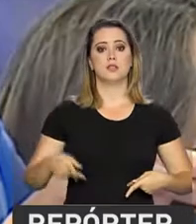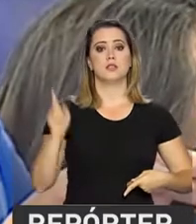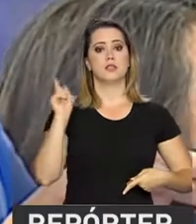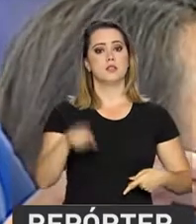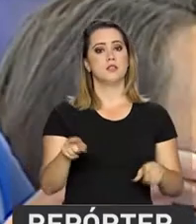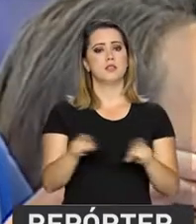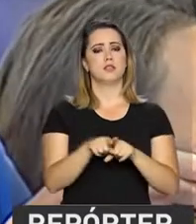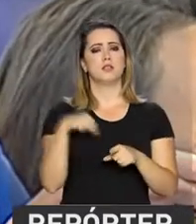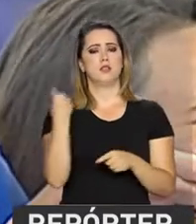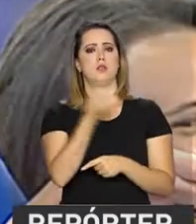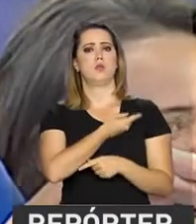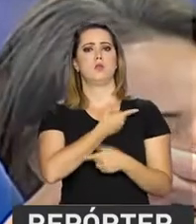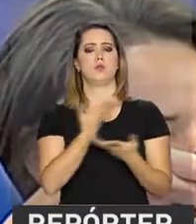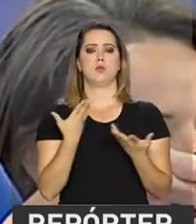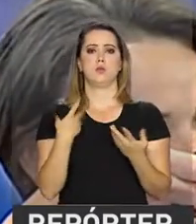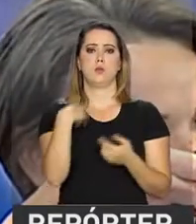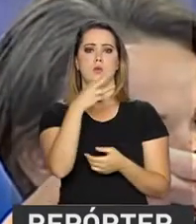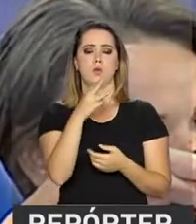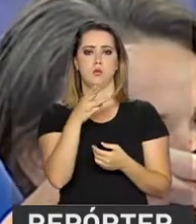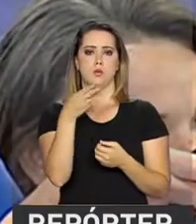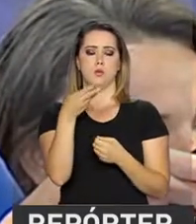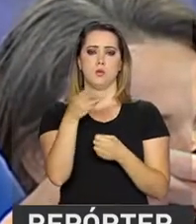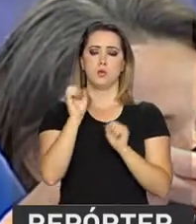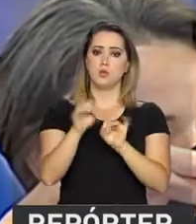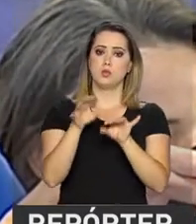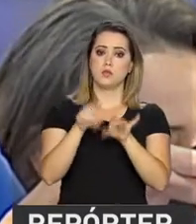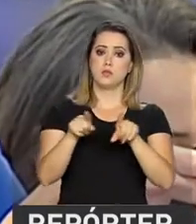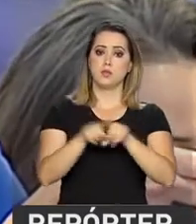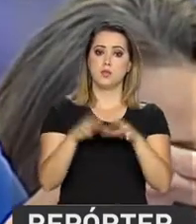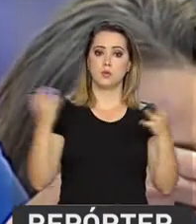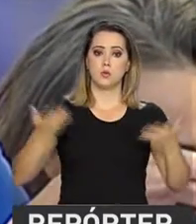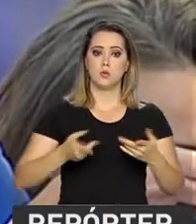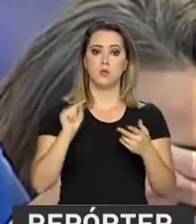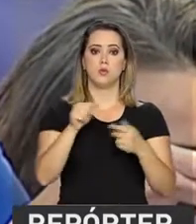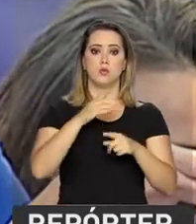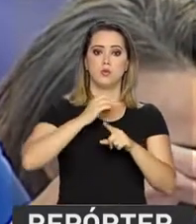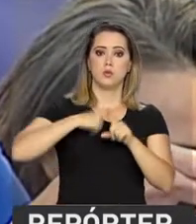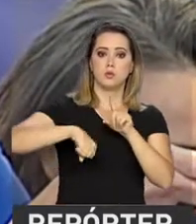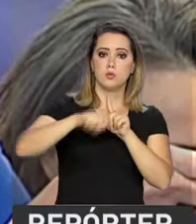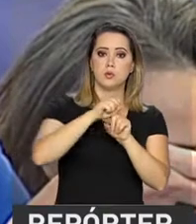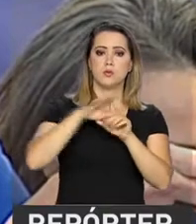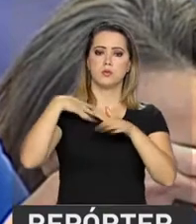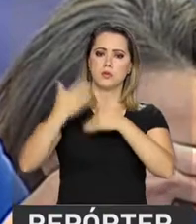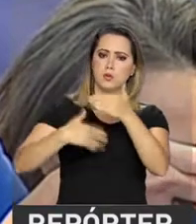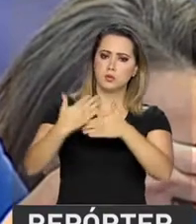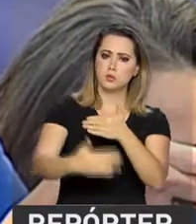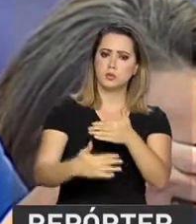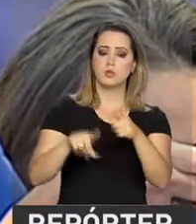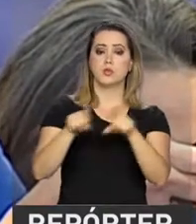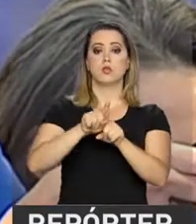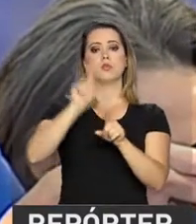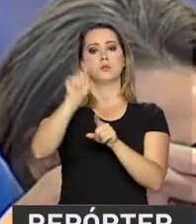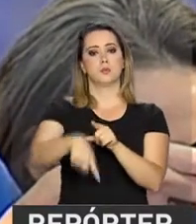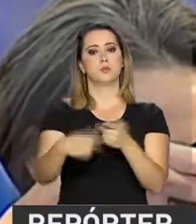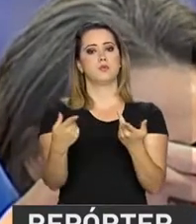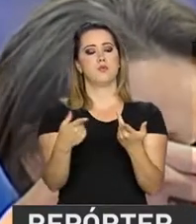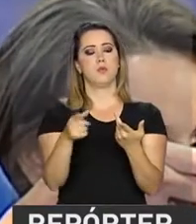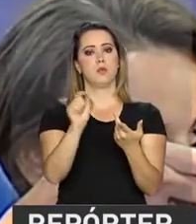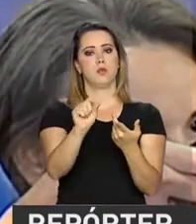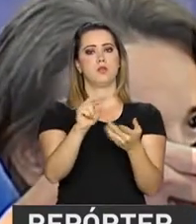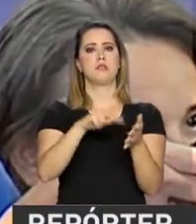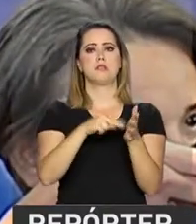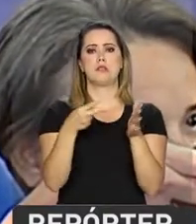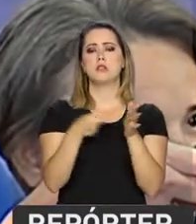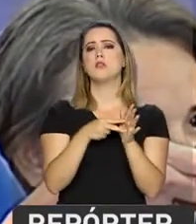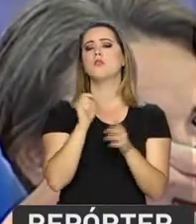evidentemente que o nível de escolaridade hoje uma sociedade cada vez mais dinâmica ela representa na prática o